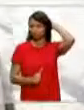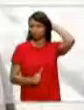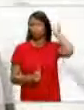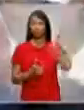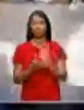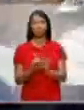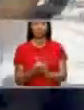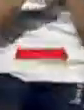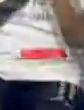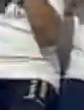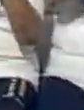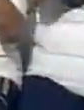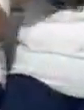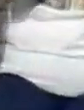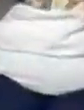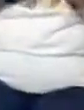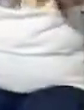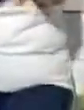população paraense.